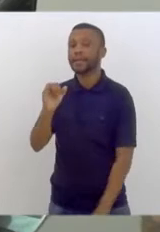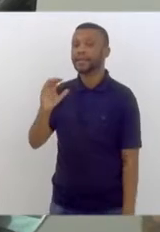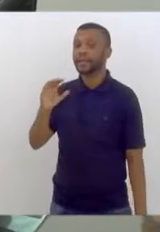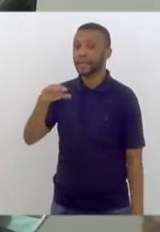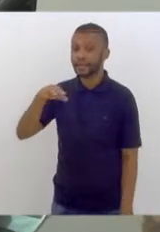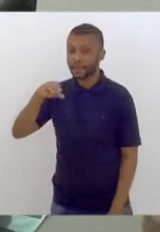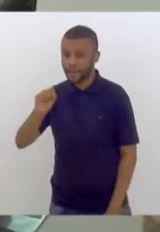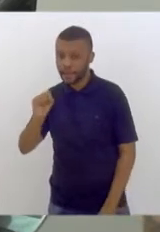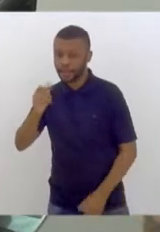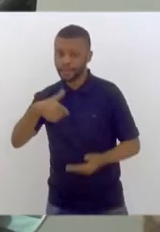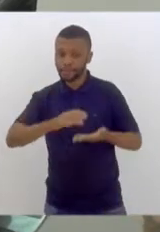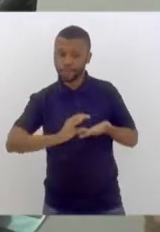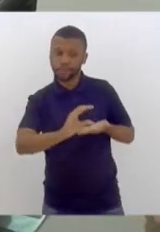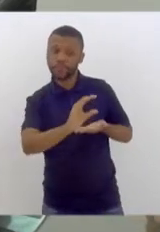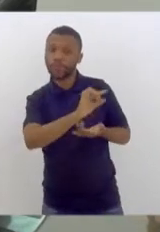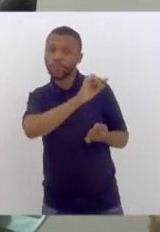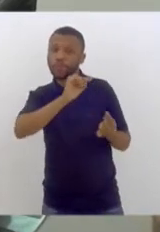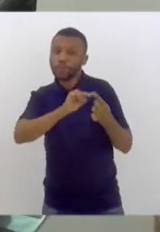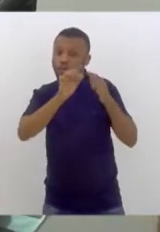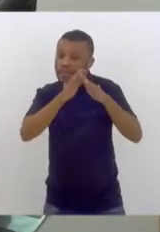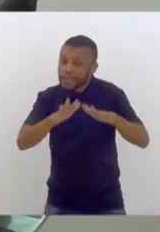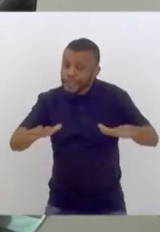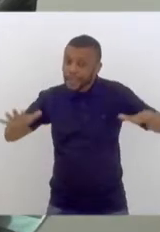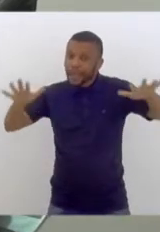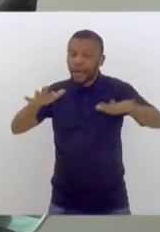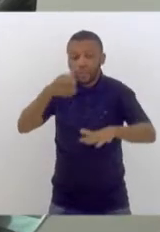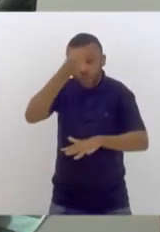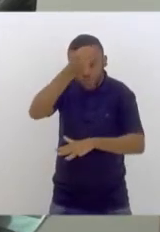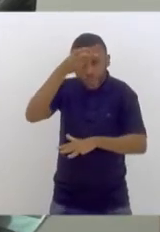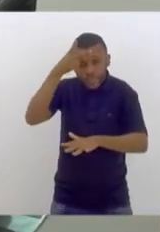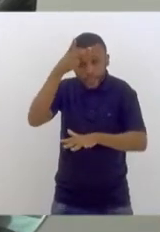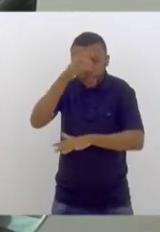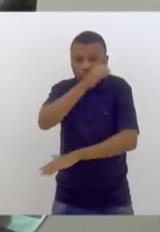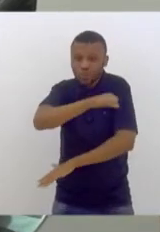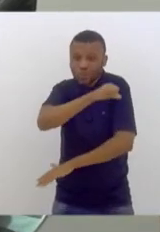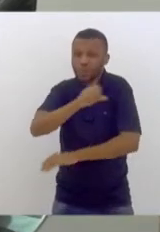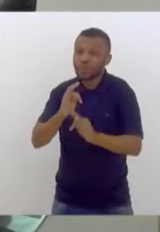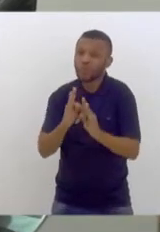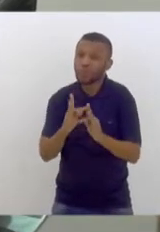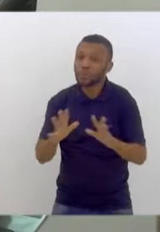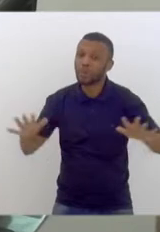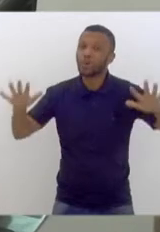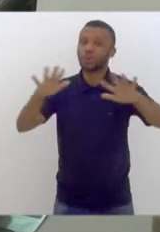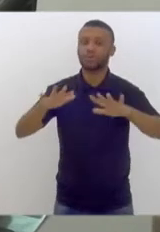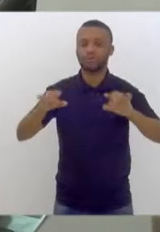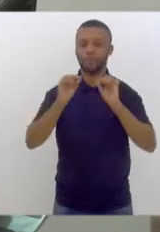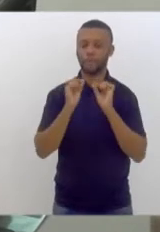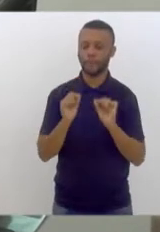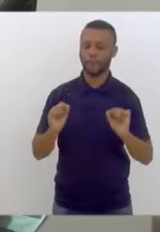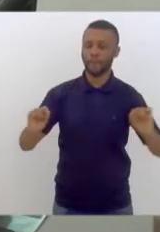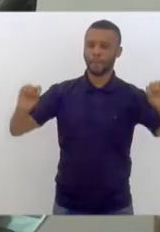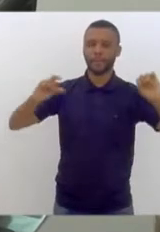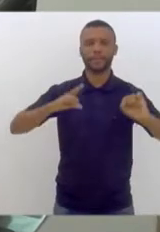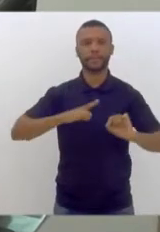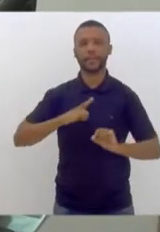abarcar conjuntamente todos os municípios fluminenses, demandando a correlata proporção de